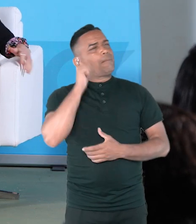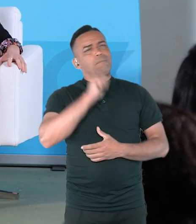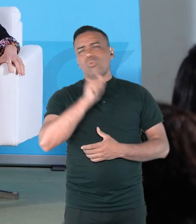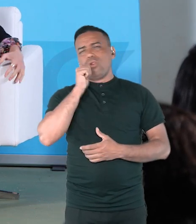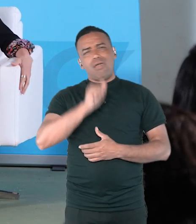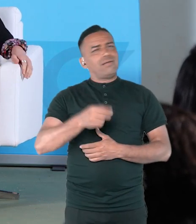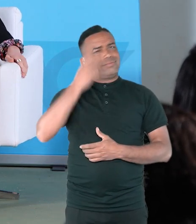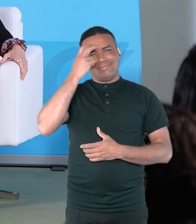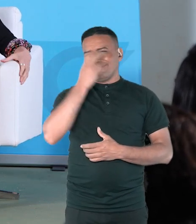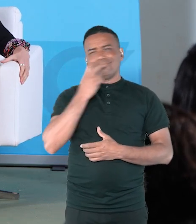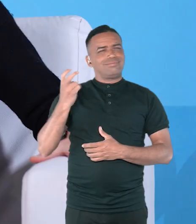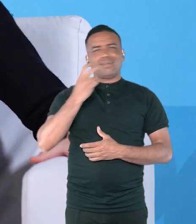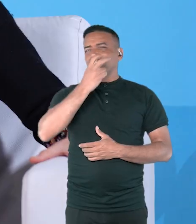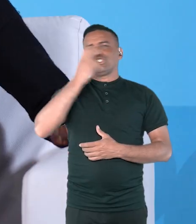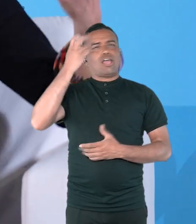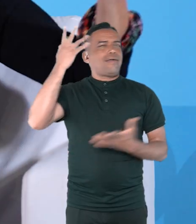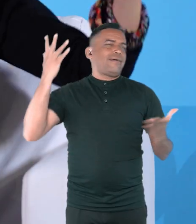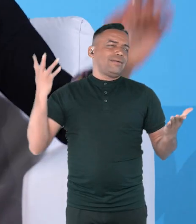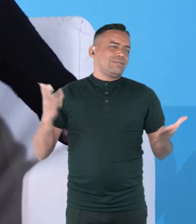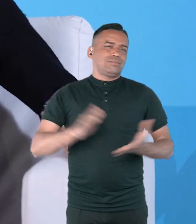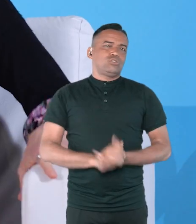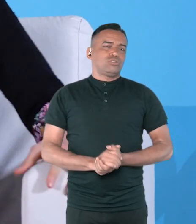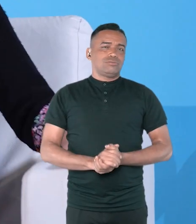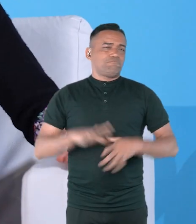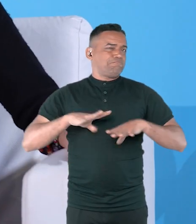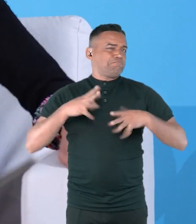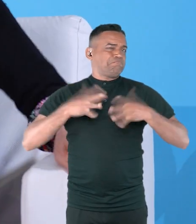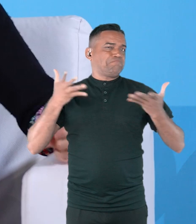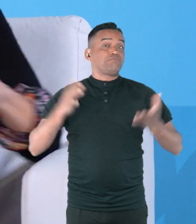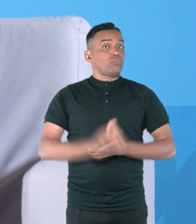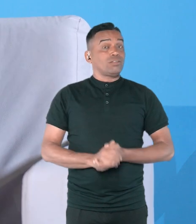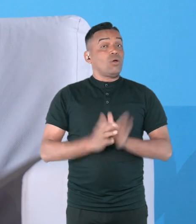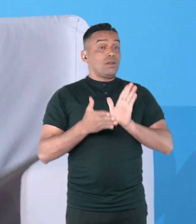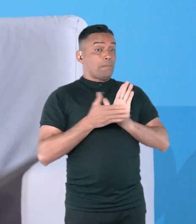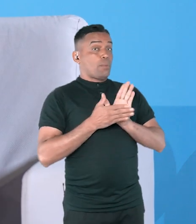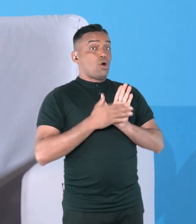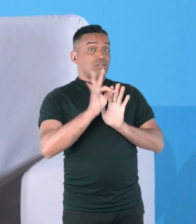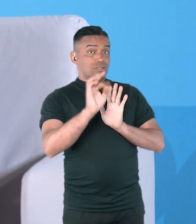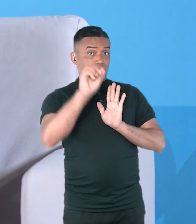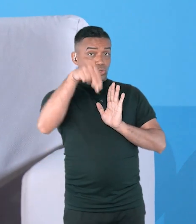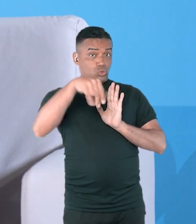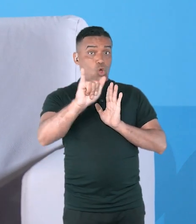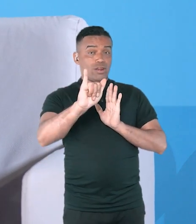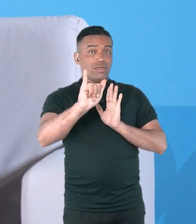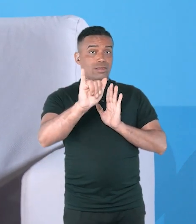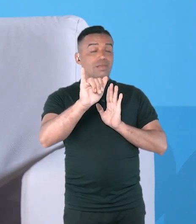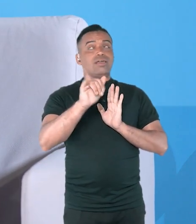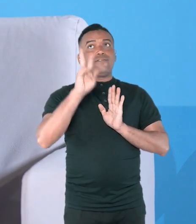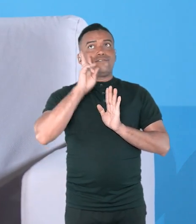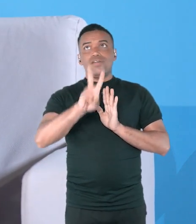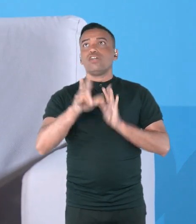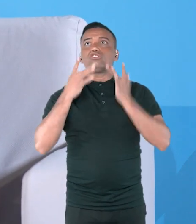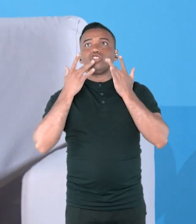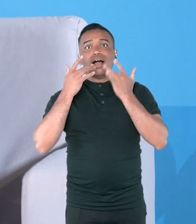mulher maravilhosa, sábia, despachada, assim. Aí ele falou assim, não, aí ele fez essa proposta para a gente, que ele disse que